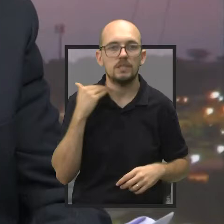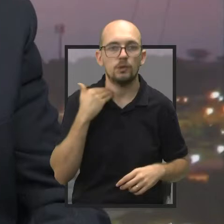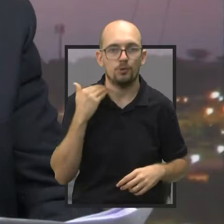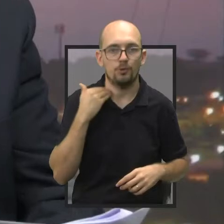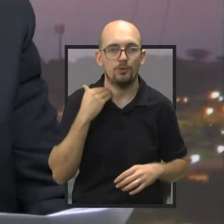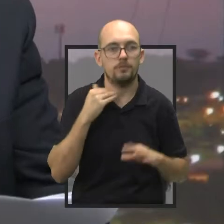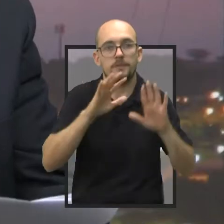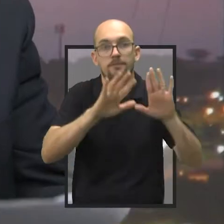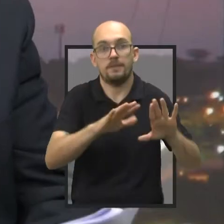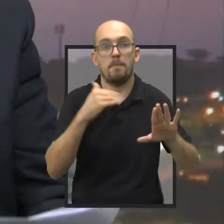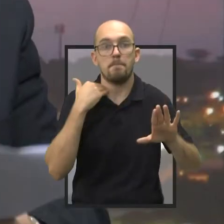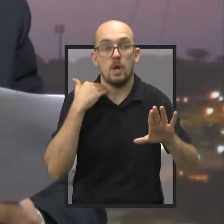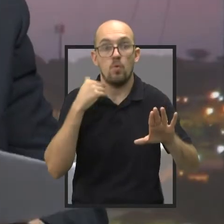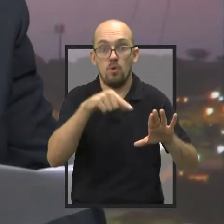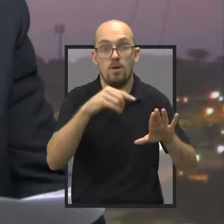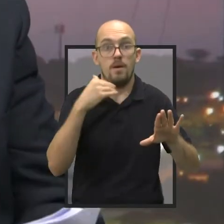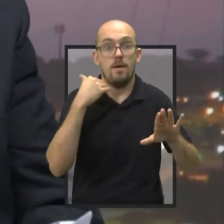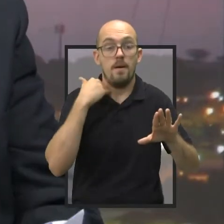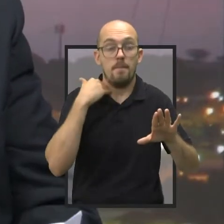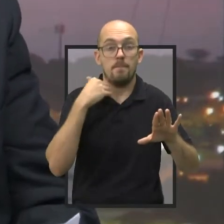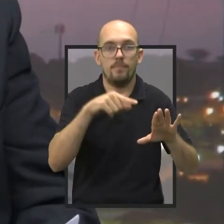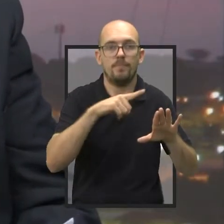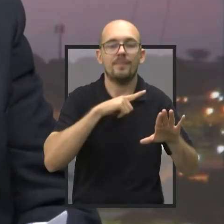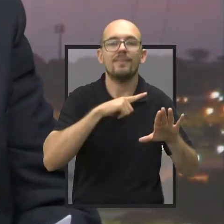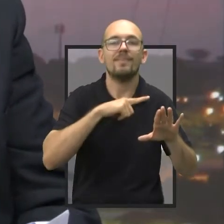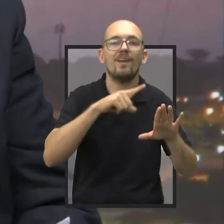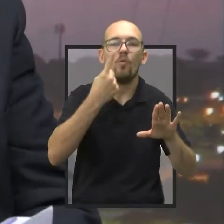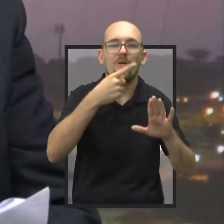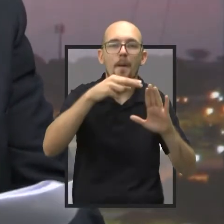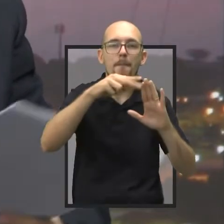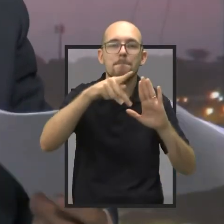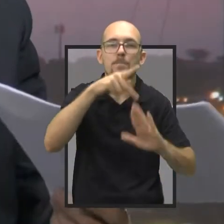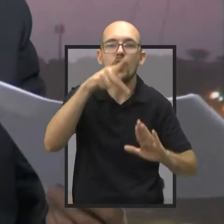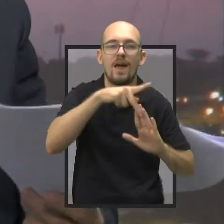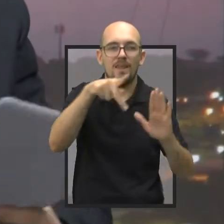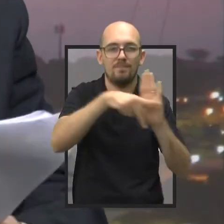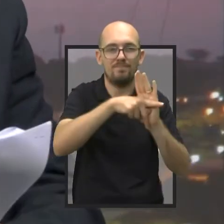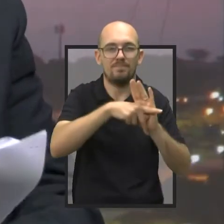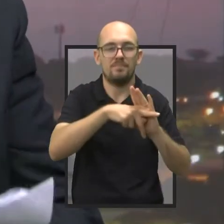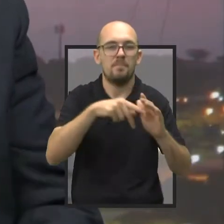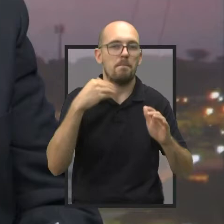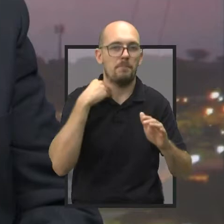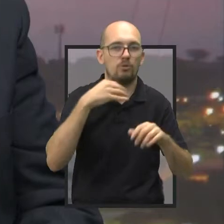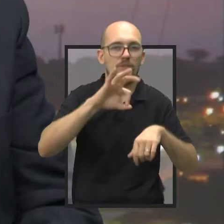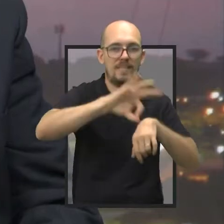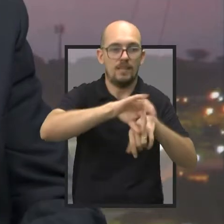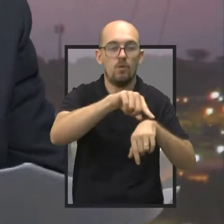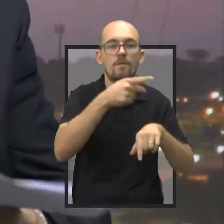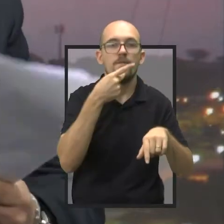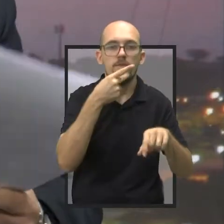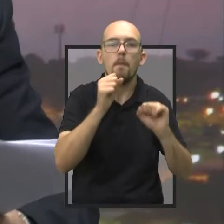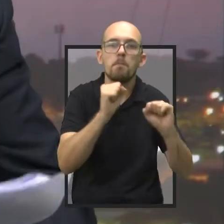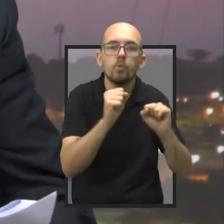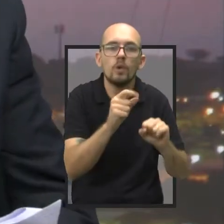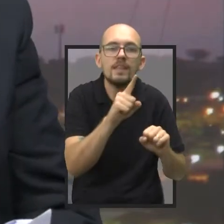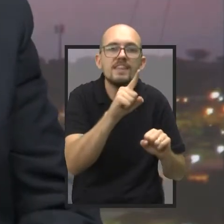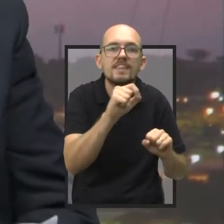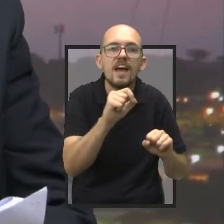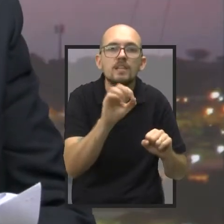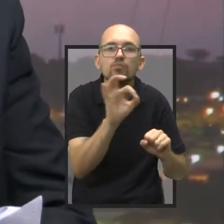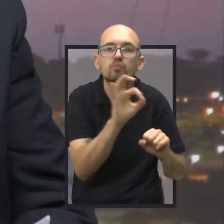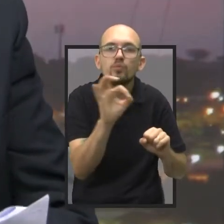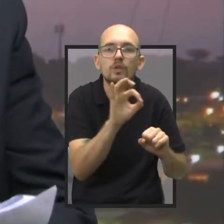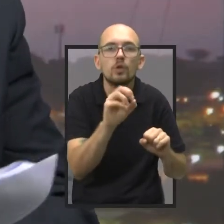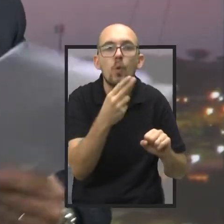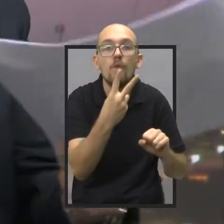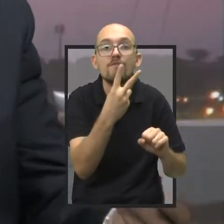no banco, e do banco tem uma portaria do Banco Central que o banco pode ficar com 10 ou 20% desse